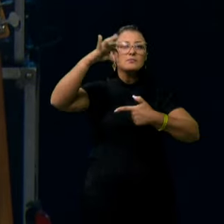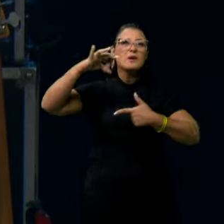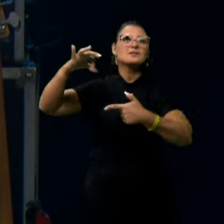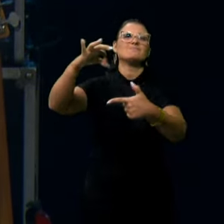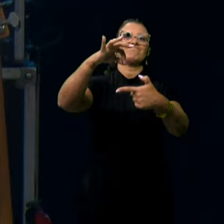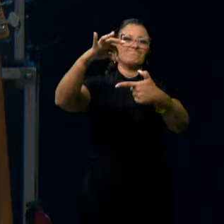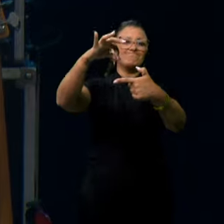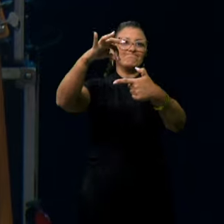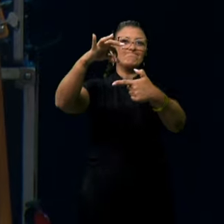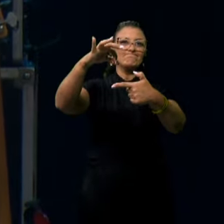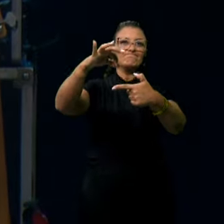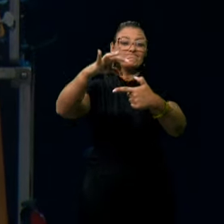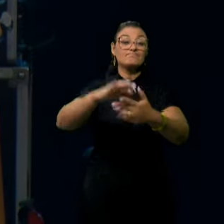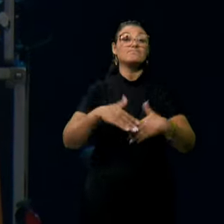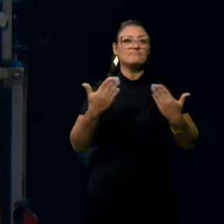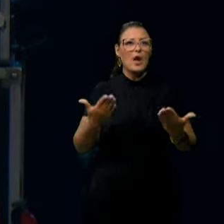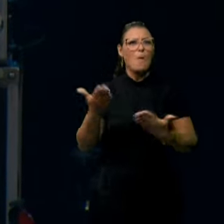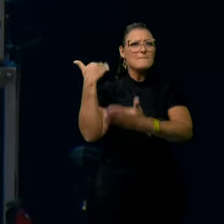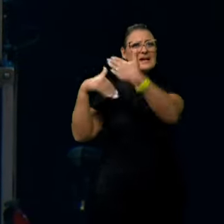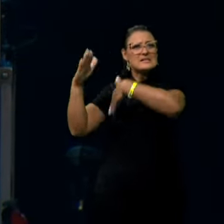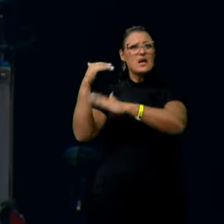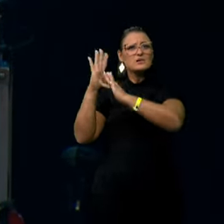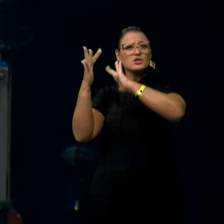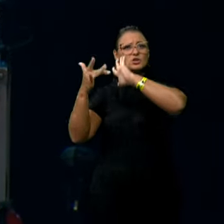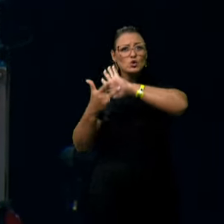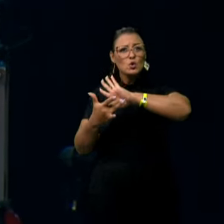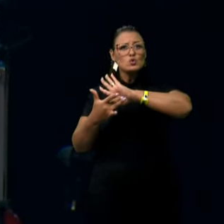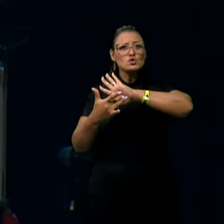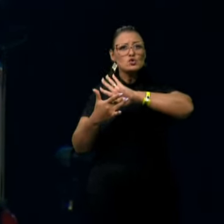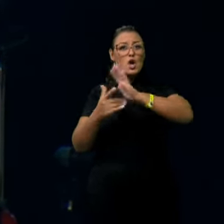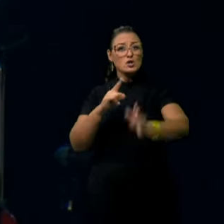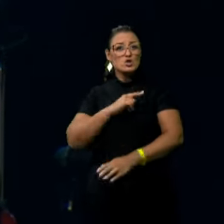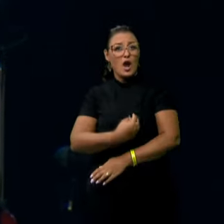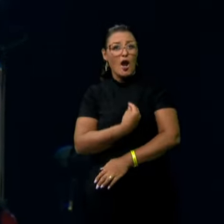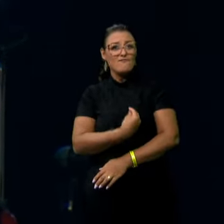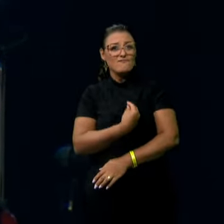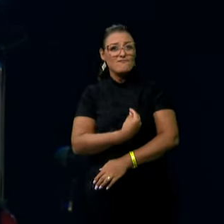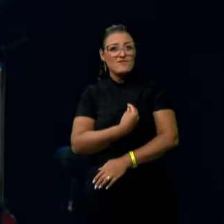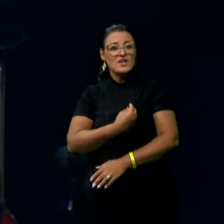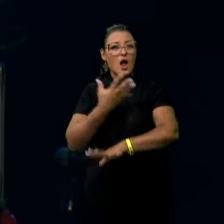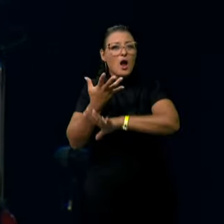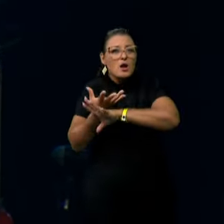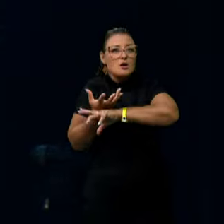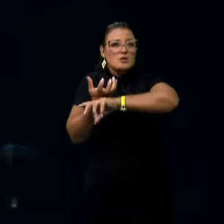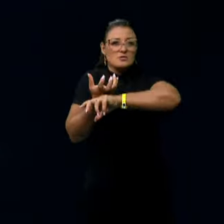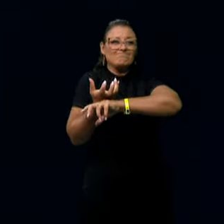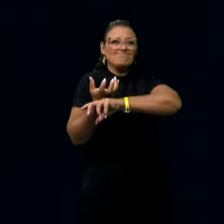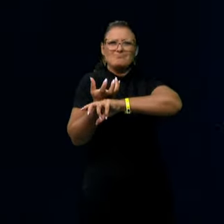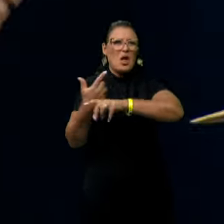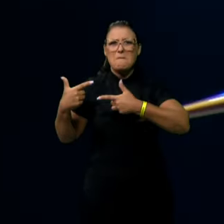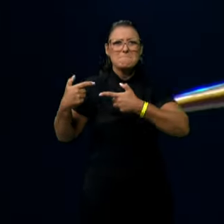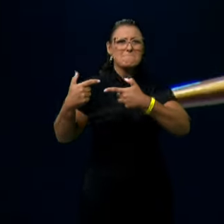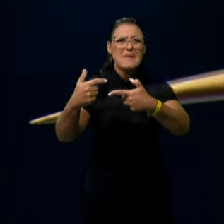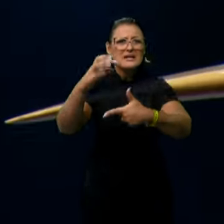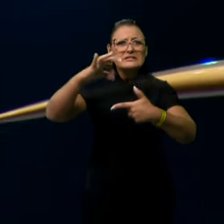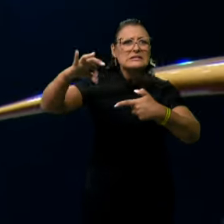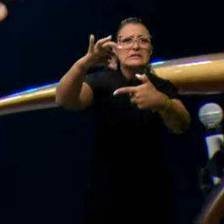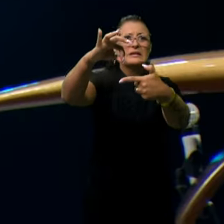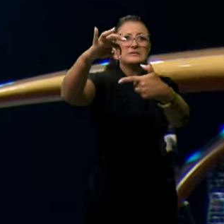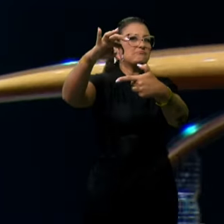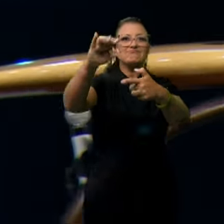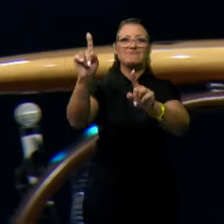quando Jesus esteve no deserto não é uma batalha espiritual aquilo era